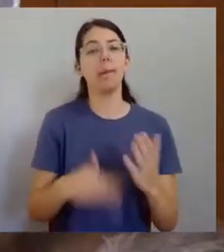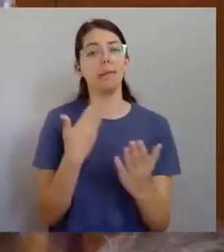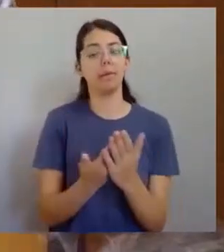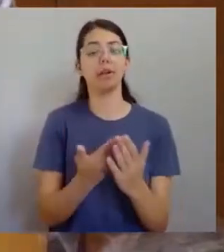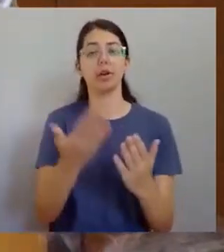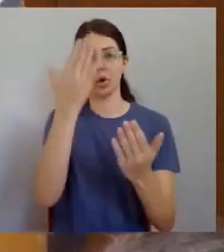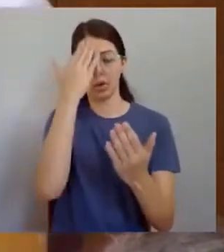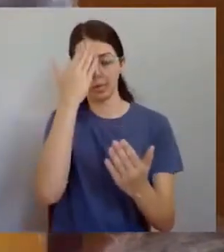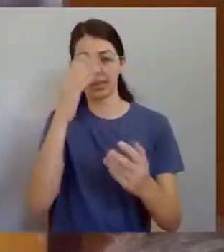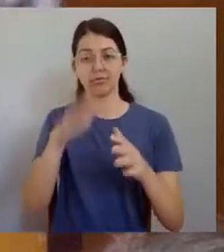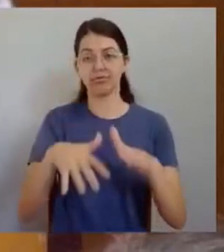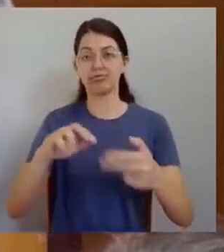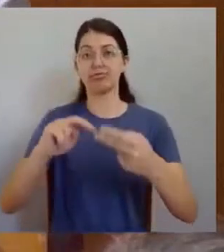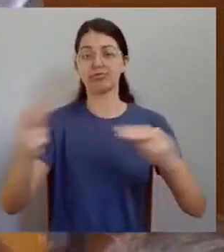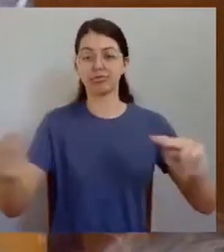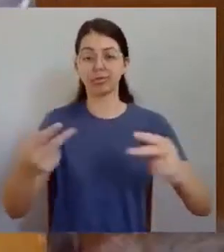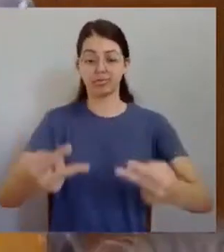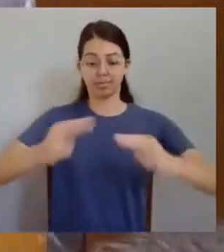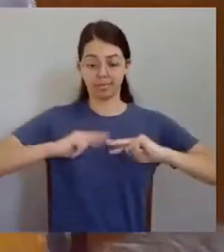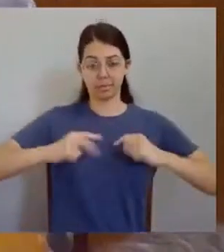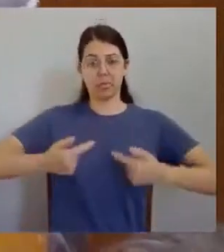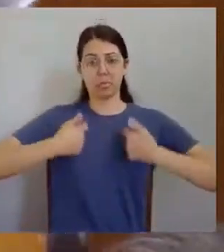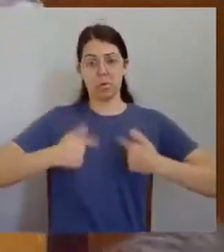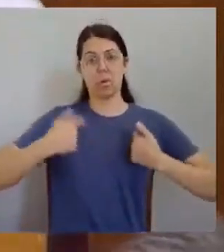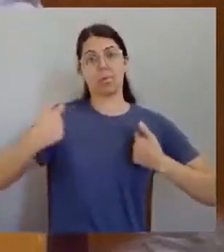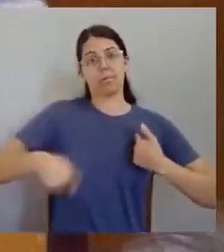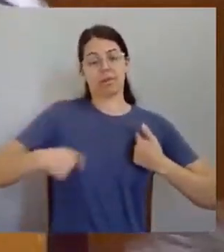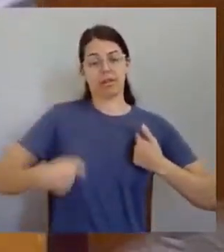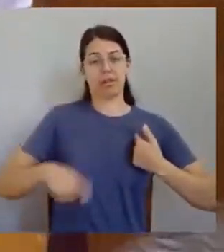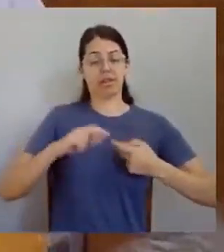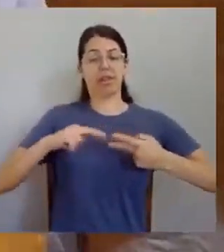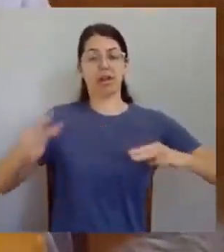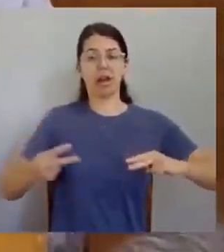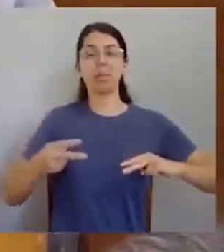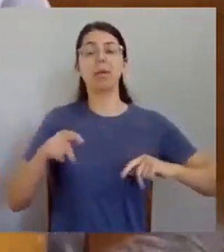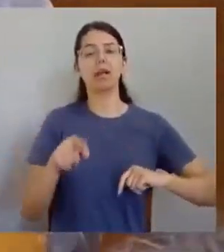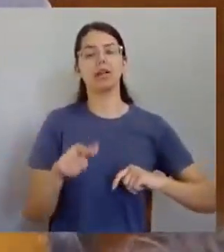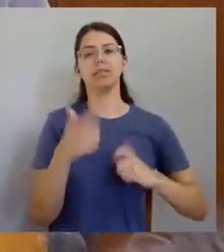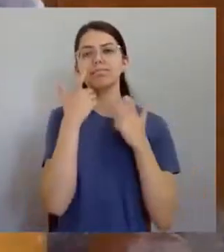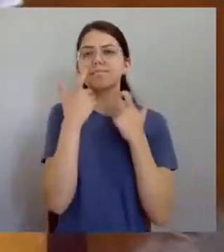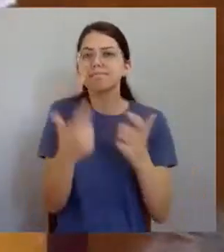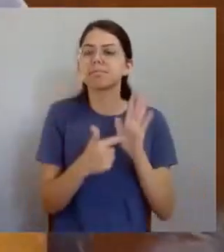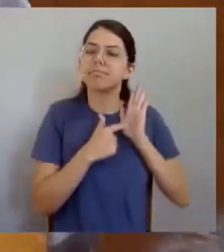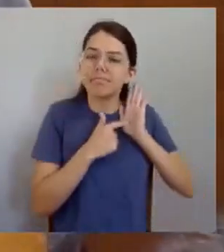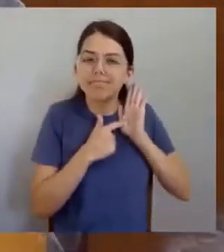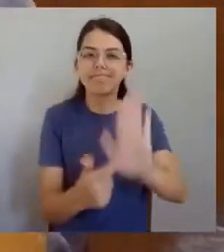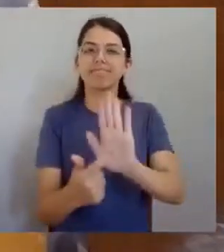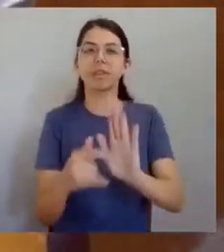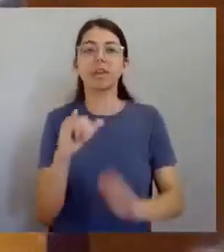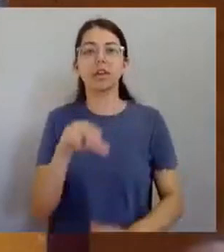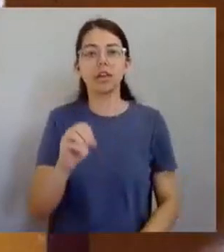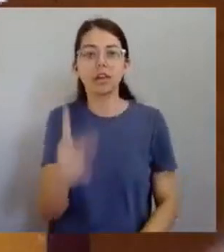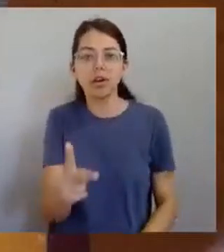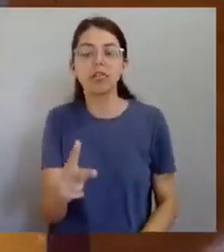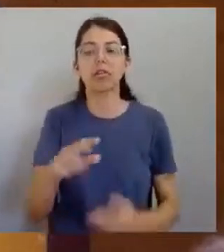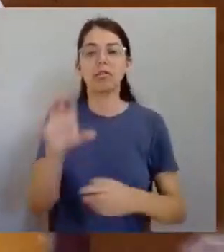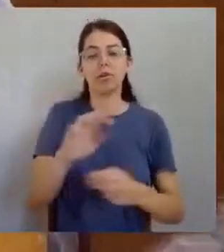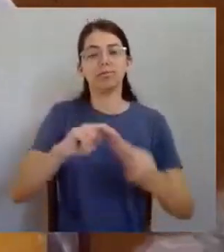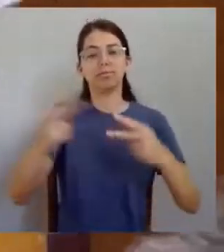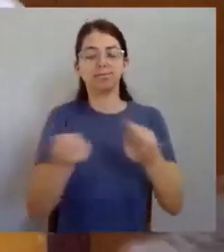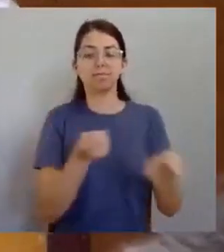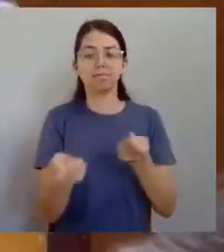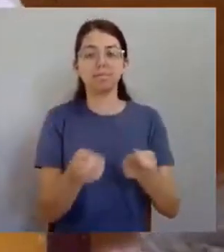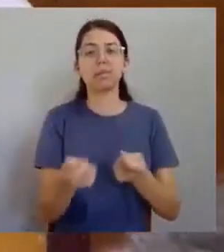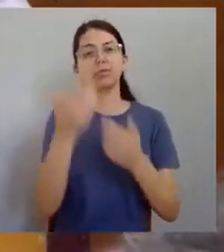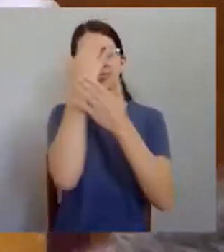competências no Presidente da Câmara e que as retira à Assembleia Municipal, fica patente aquilo que o INOV e a forma como este Executivo assumem a